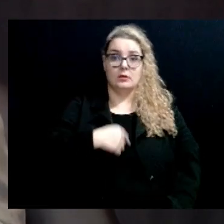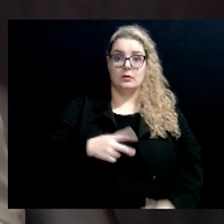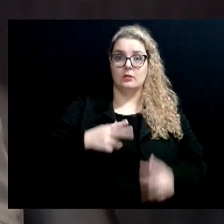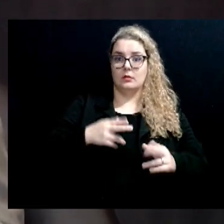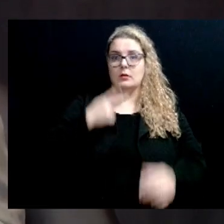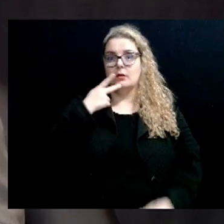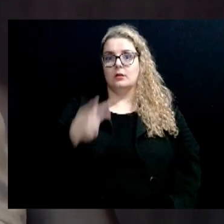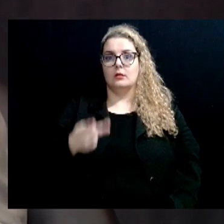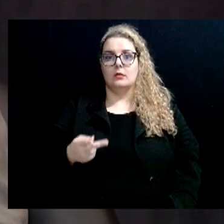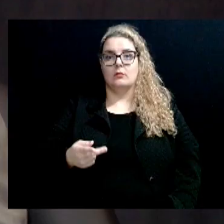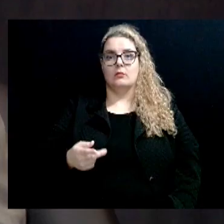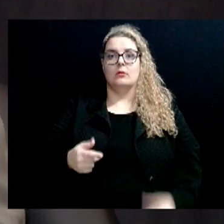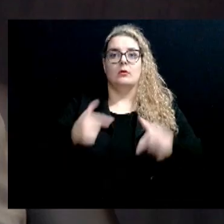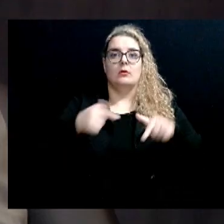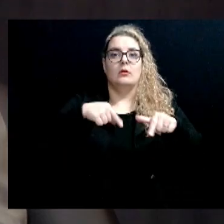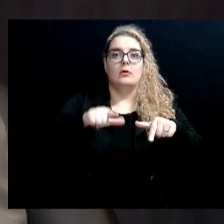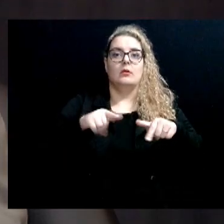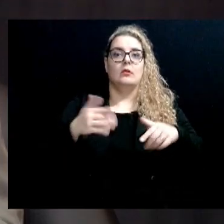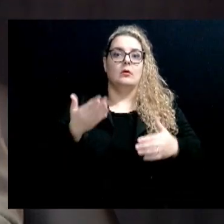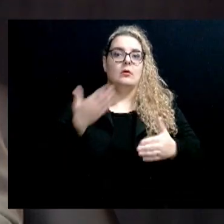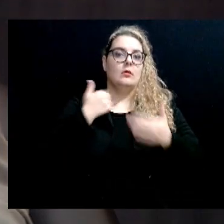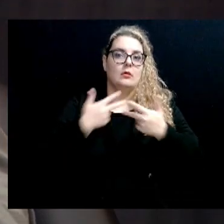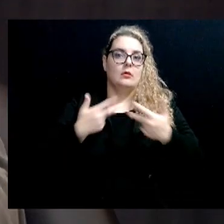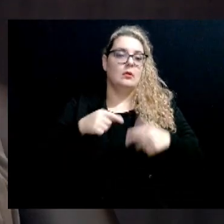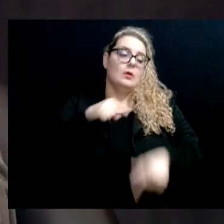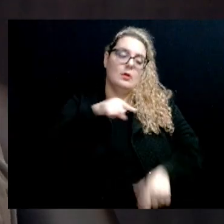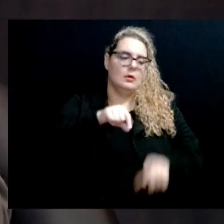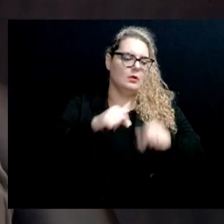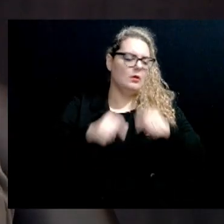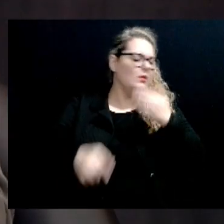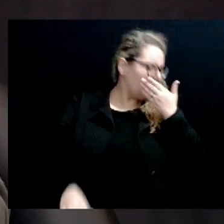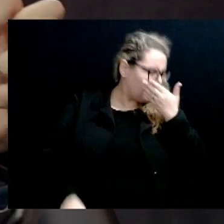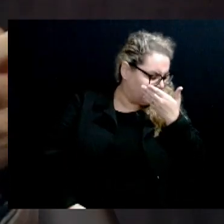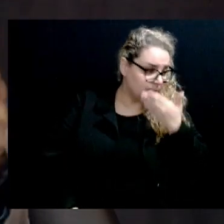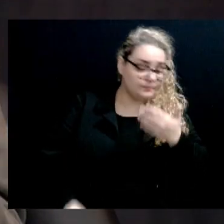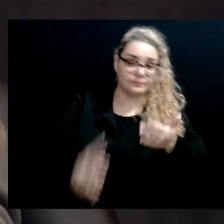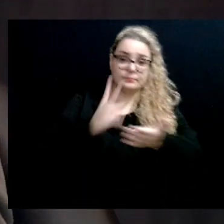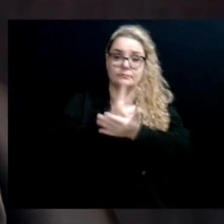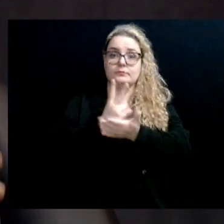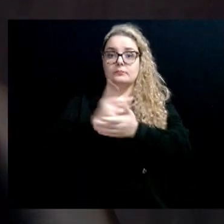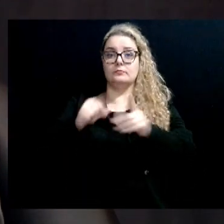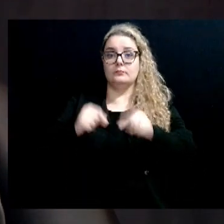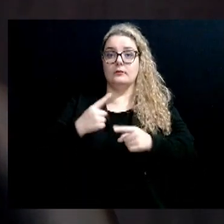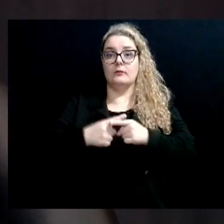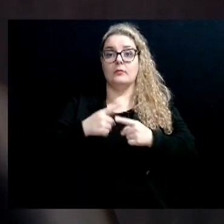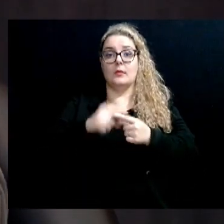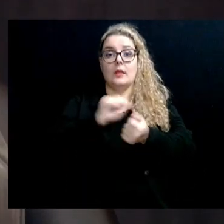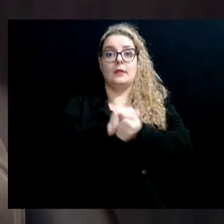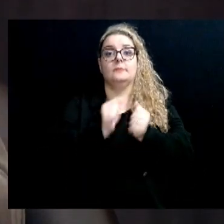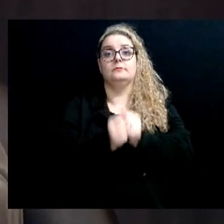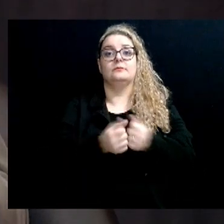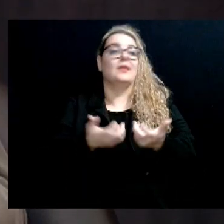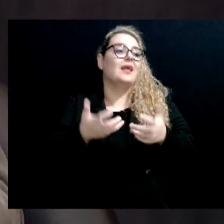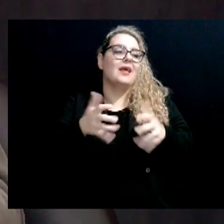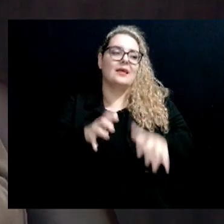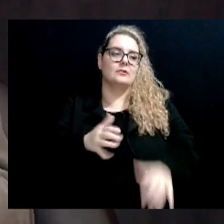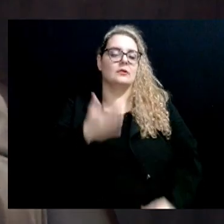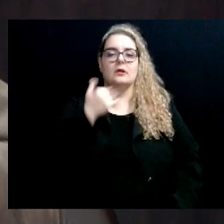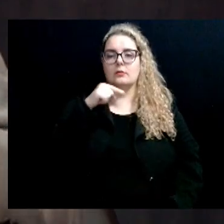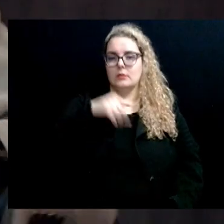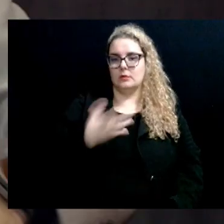comer hoje? Ah, tanto faz, você escolhe. Aí a pessoa sempre escolhe porque ela sempre se molda. Ela nem quer comer aquilo, mas ela se molda aquilo, então ela vai sempre se